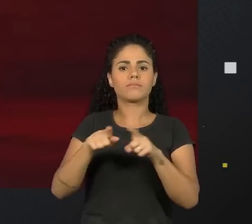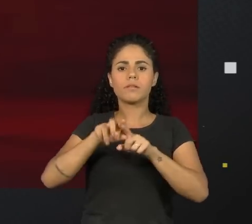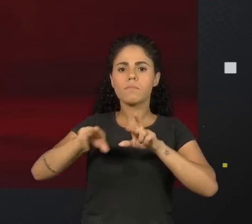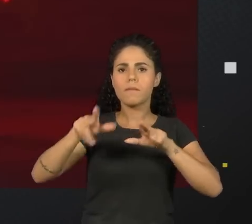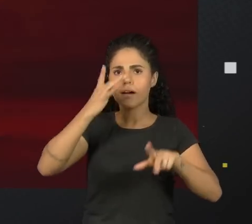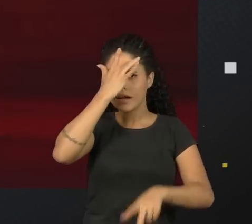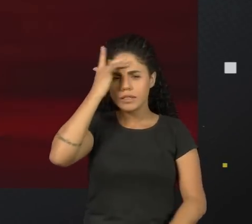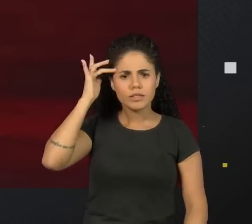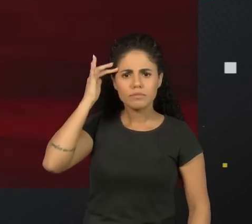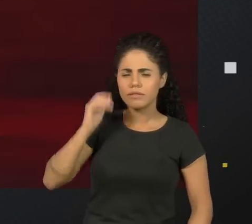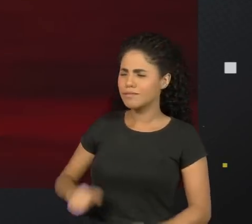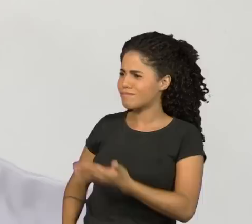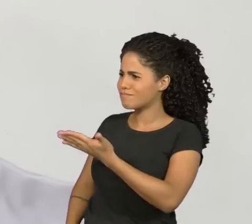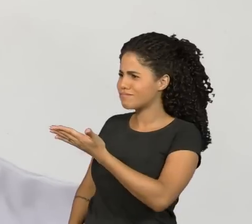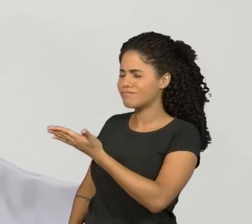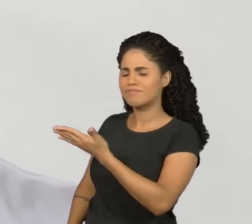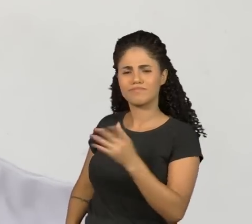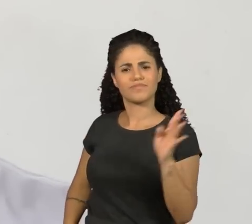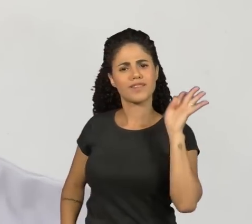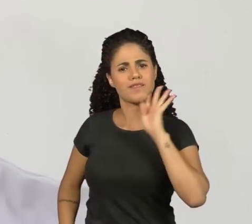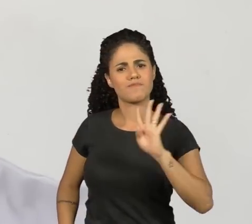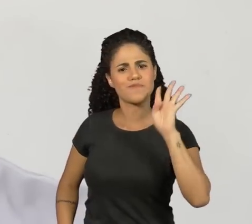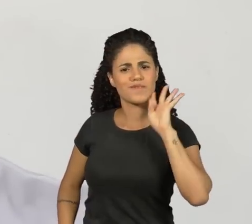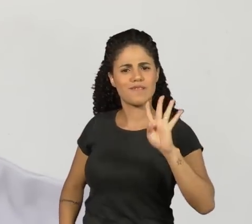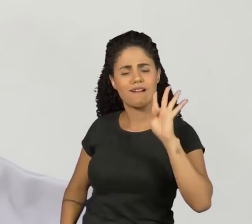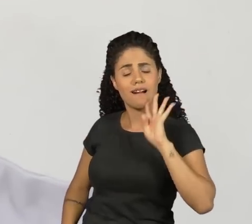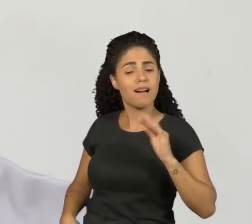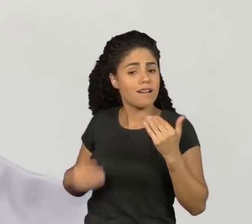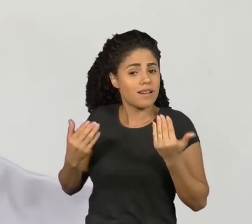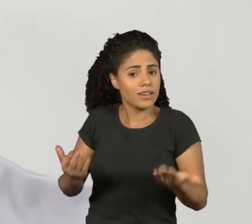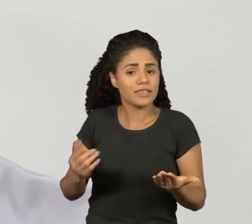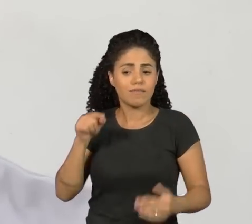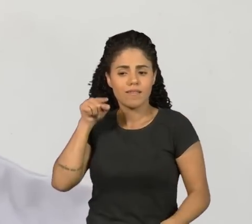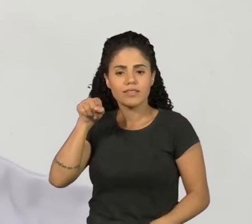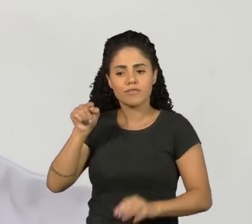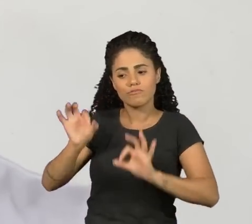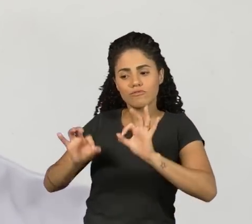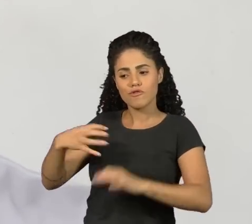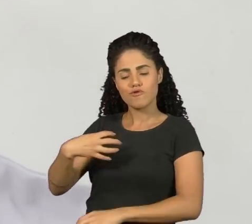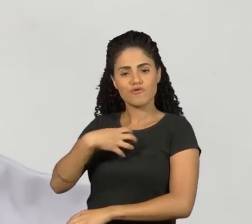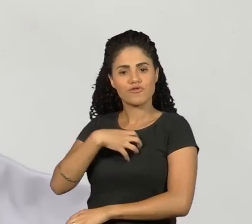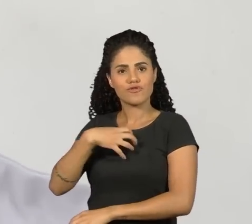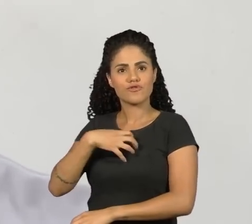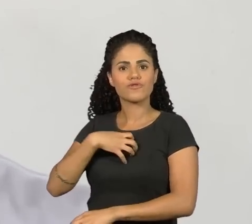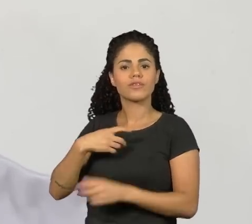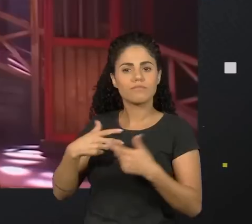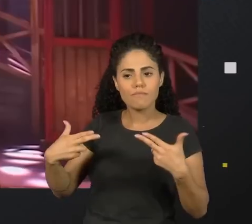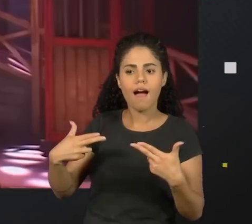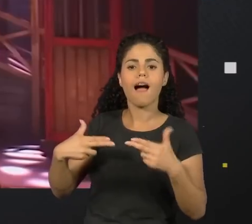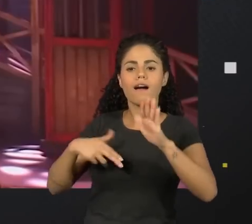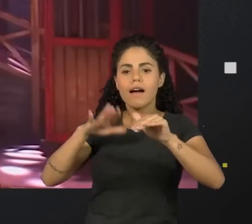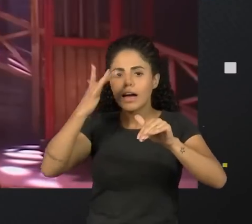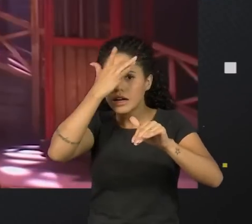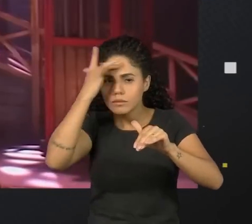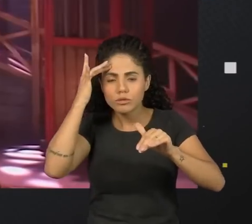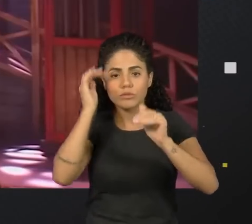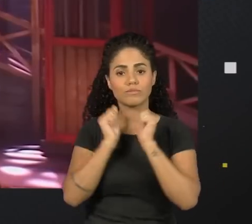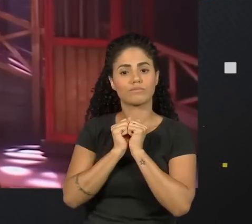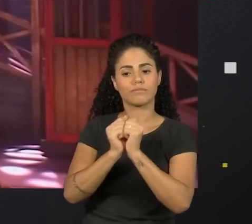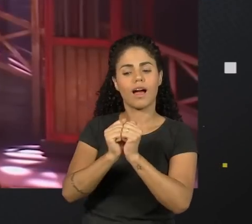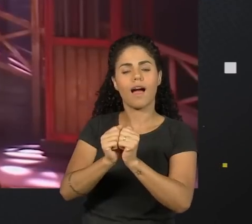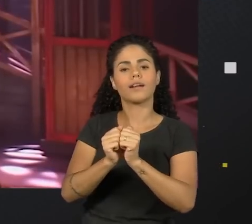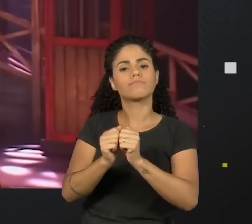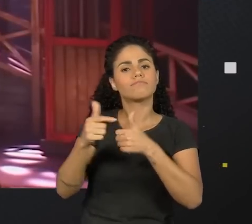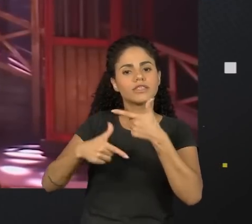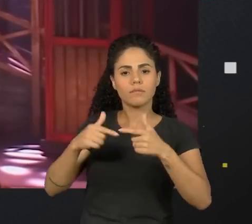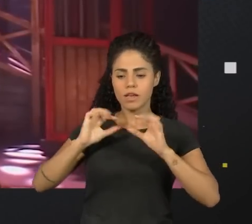atores, os atores trouxe, né, mostrou de forma generosa os camareiros, trouxe os camareiros para a cena, né, responsáveis pelas